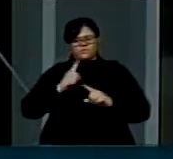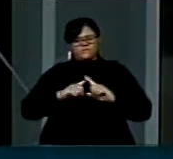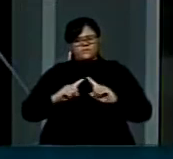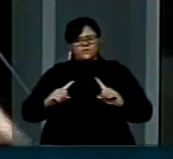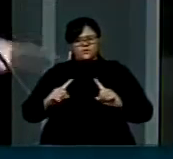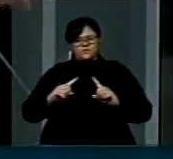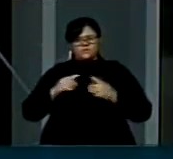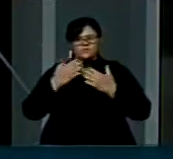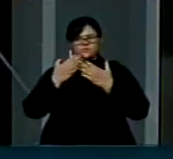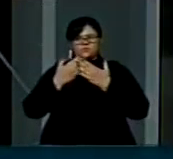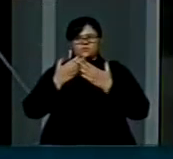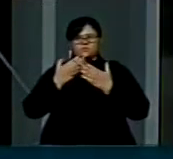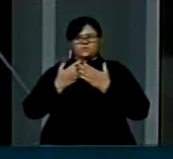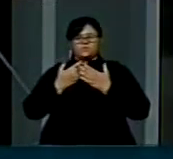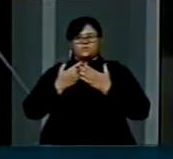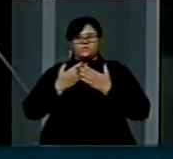própria